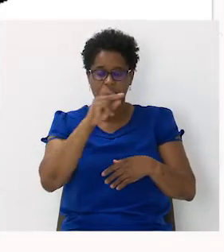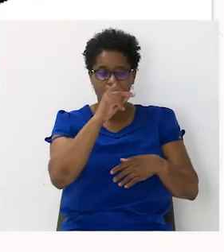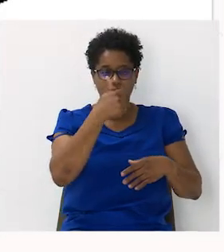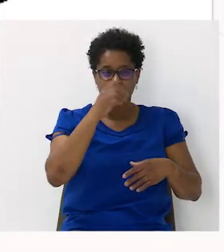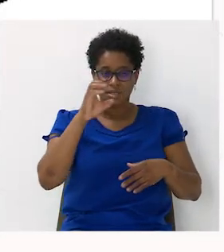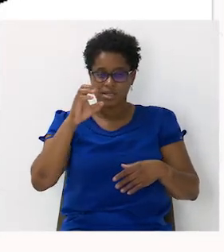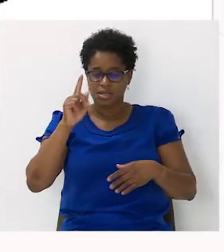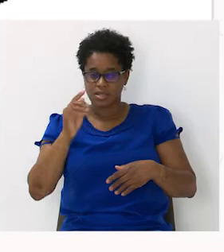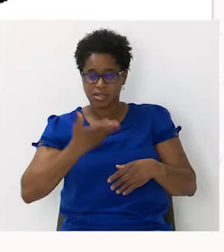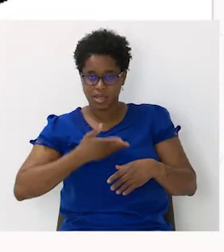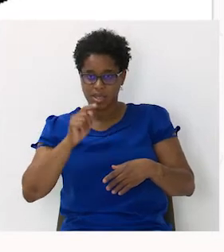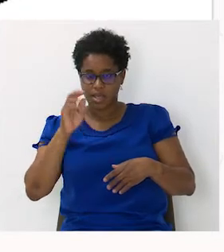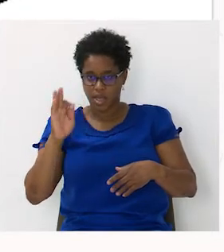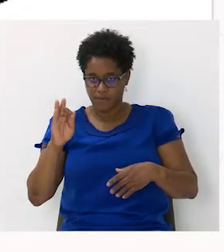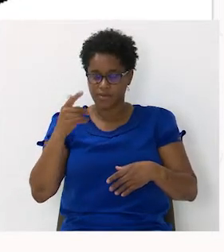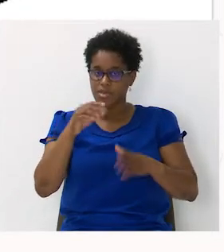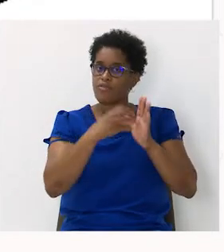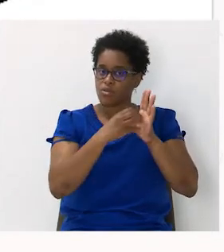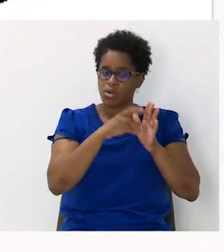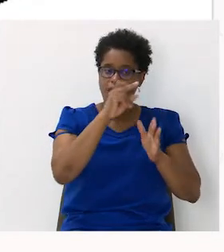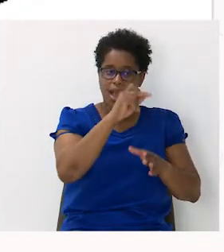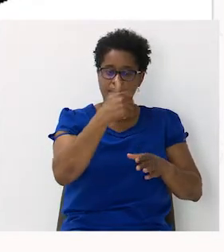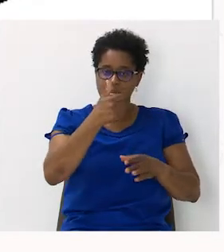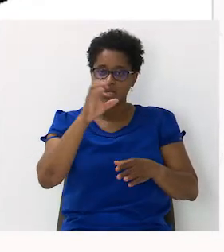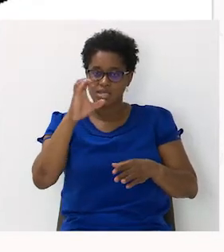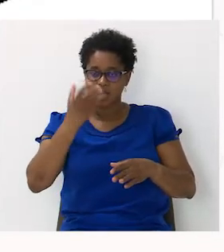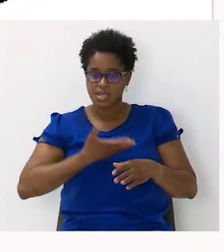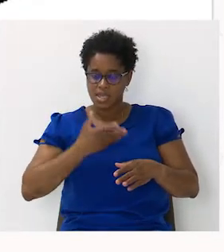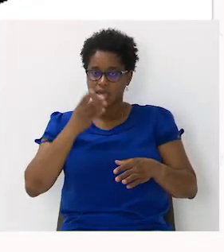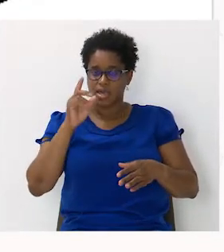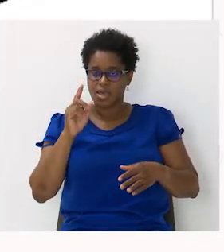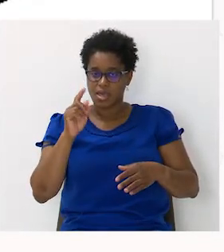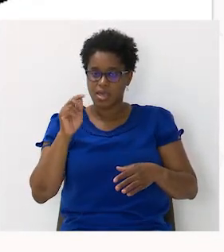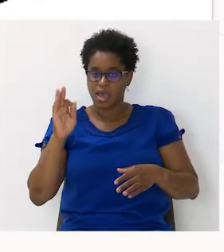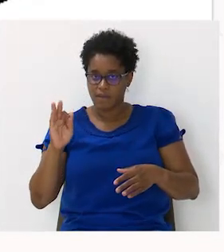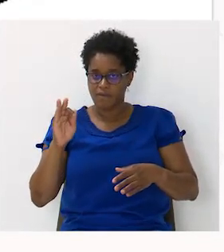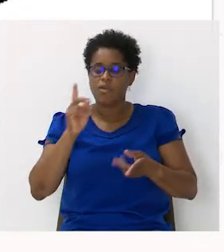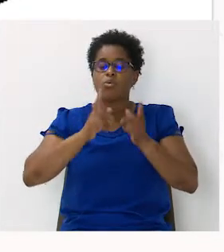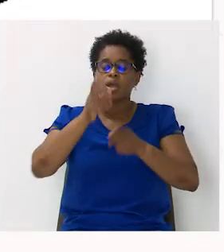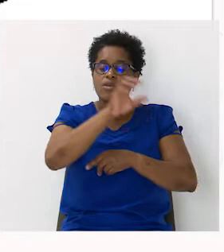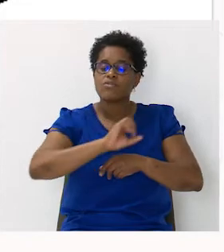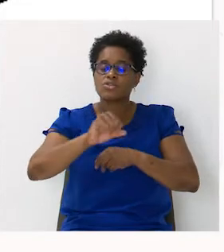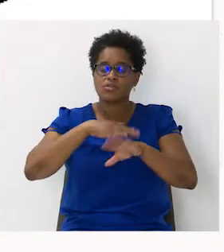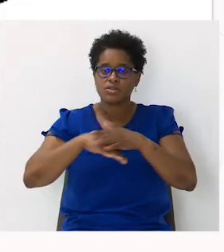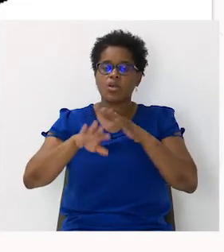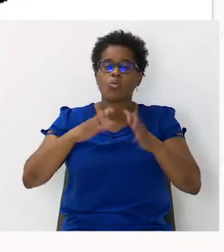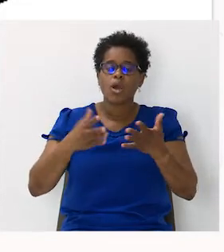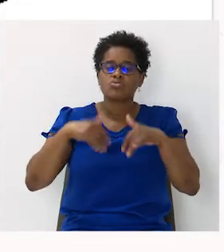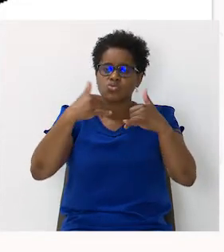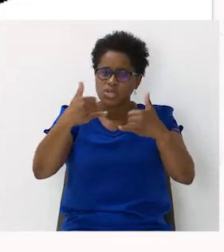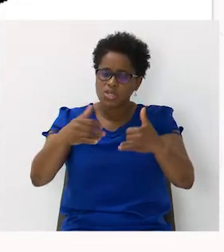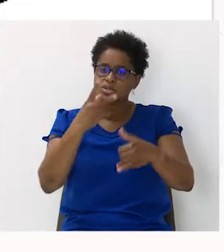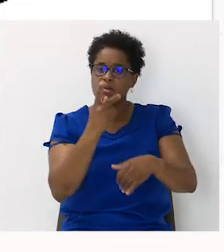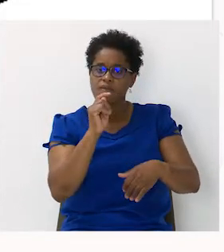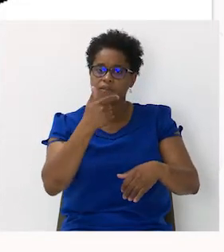ABCDEF. Nós temos a figura ABCDEF. O que é que vocês vão fazer? Qual dos seguintes vetores é